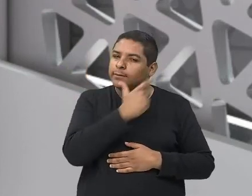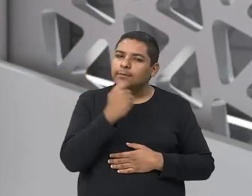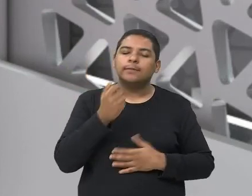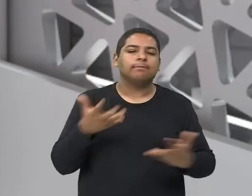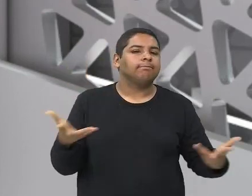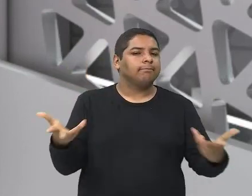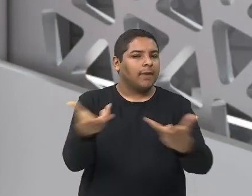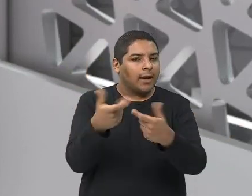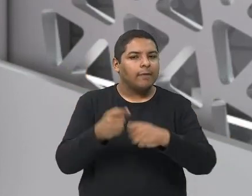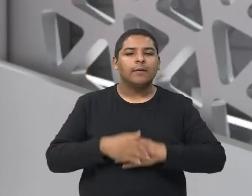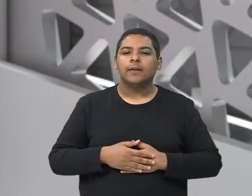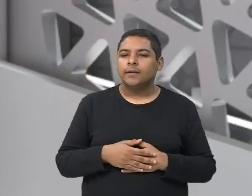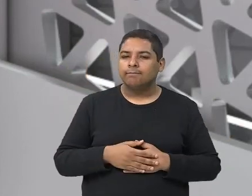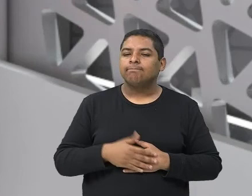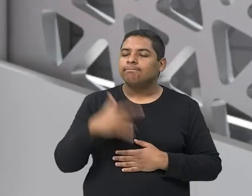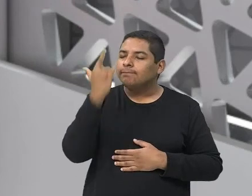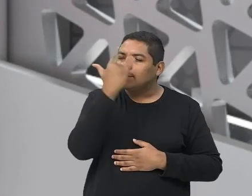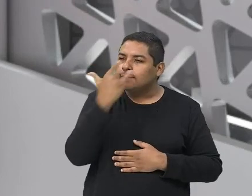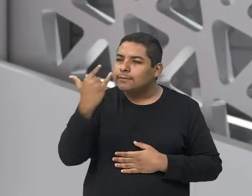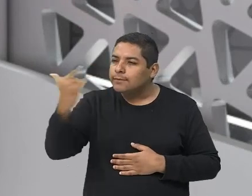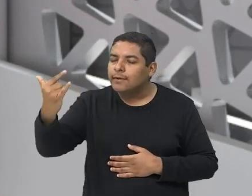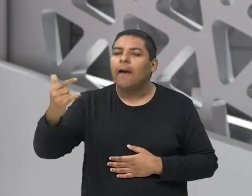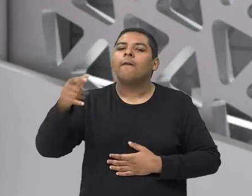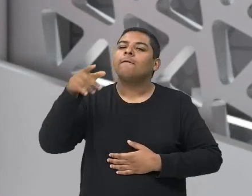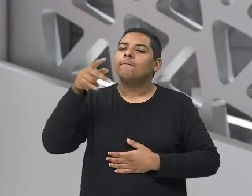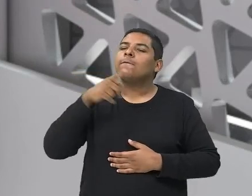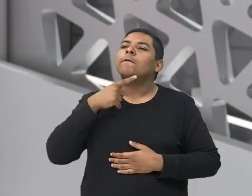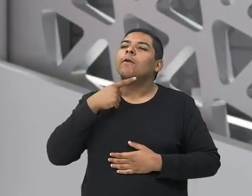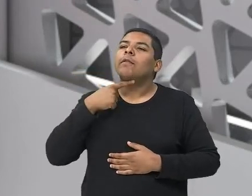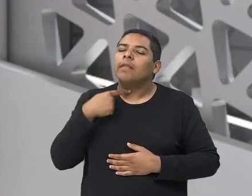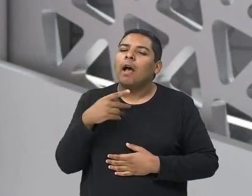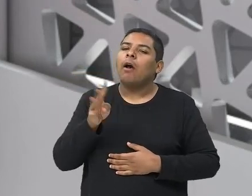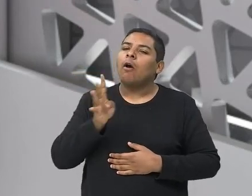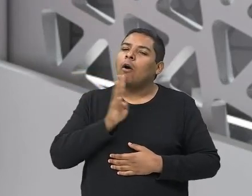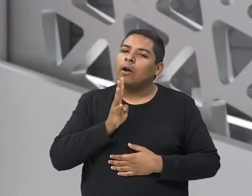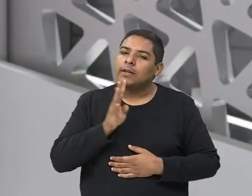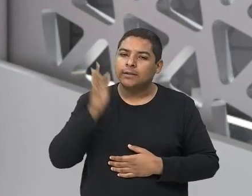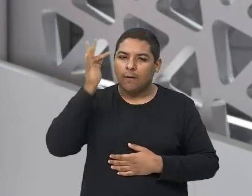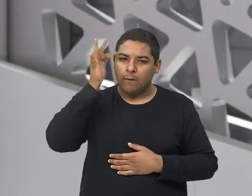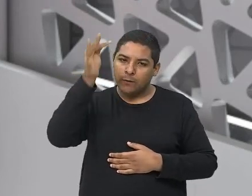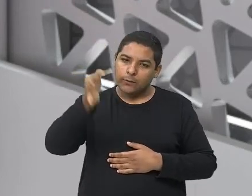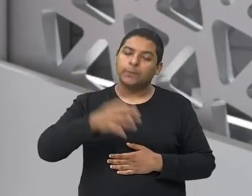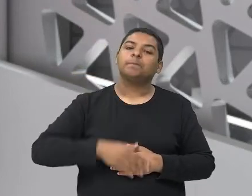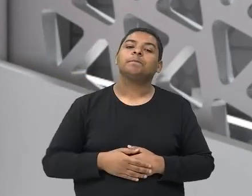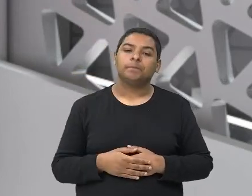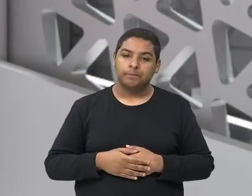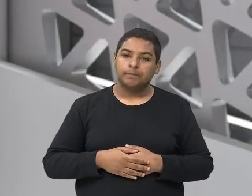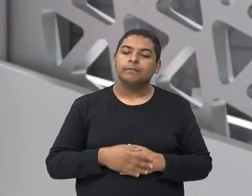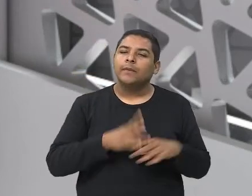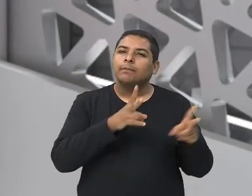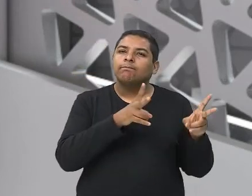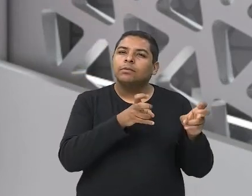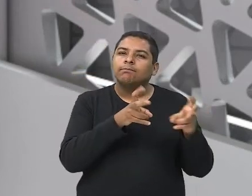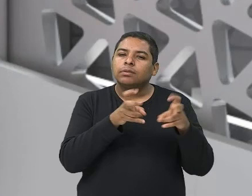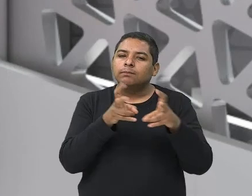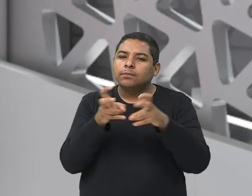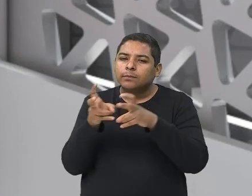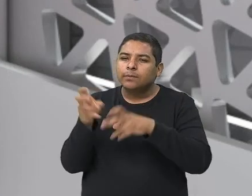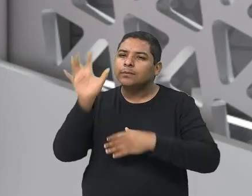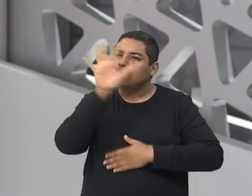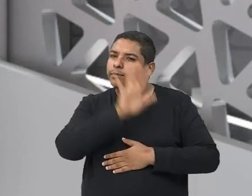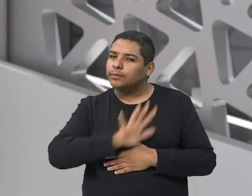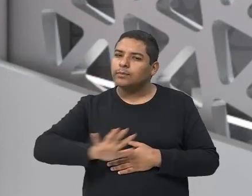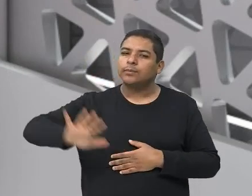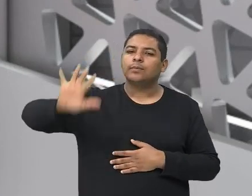gente fica naquela vontade de realmente conhecer, tá certo, gente? Verificando as paisagens, então isso